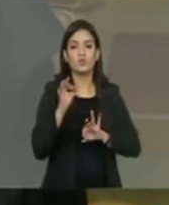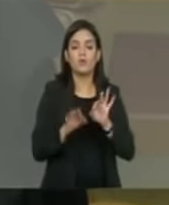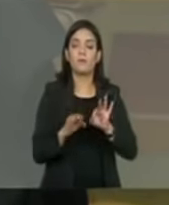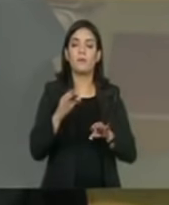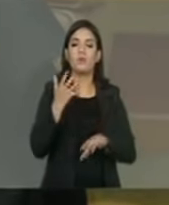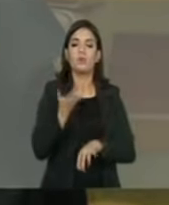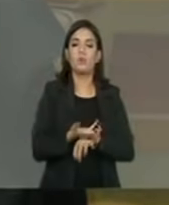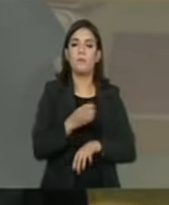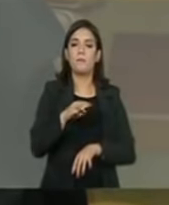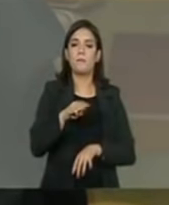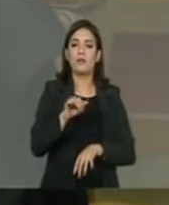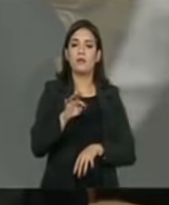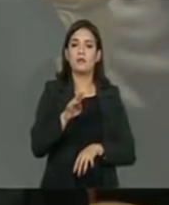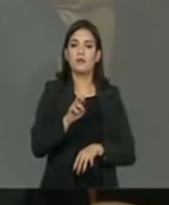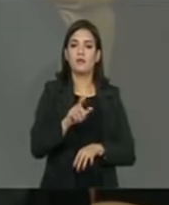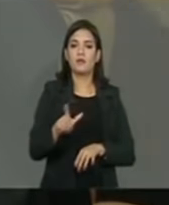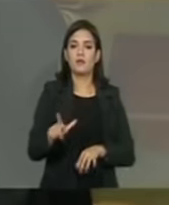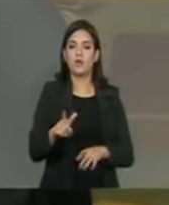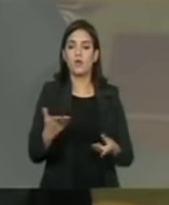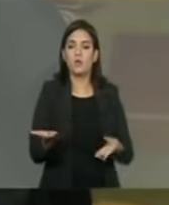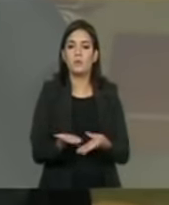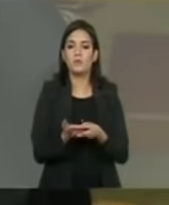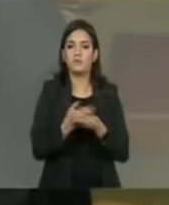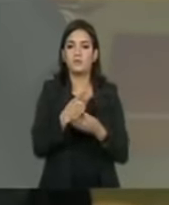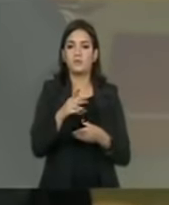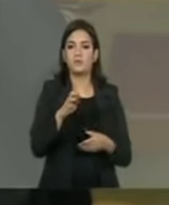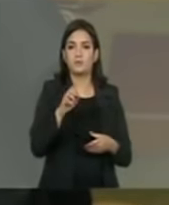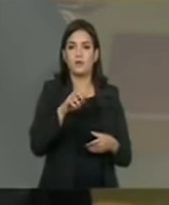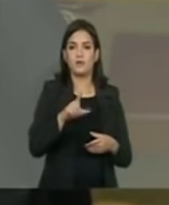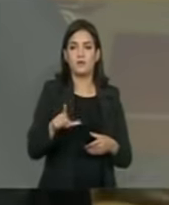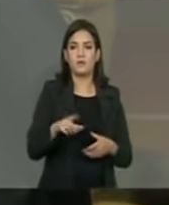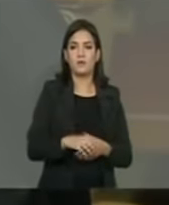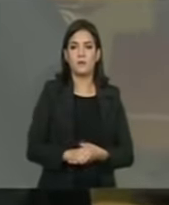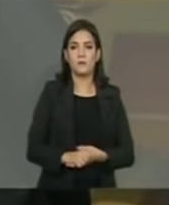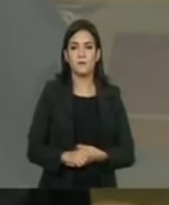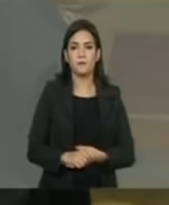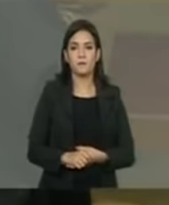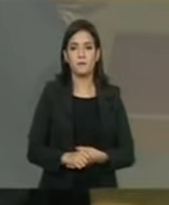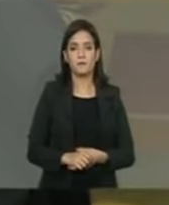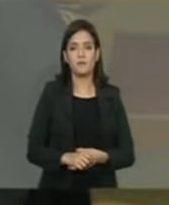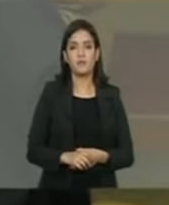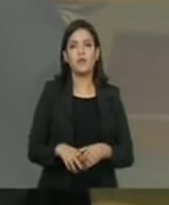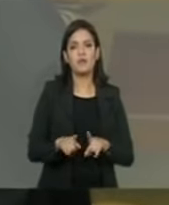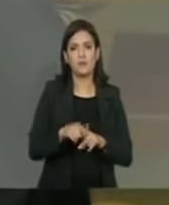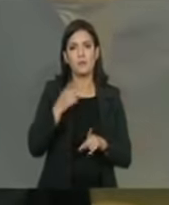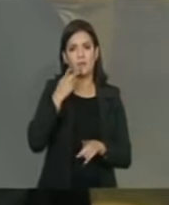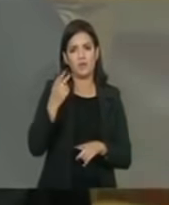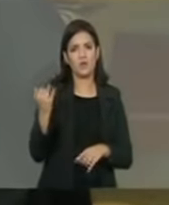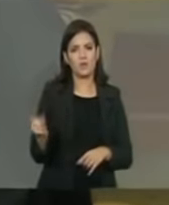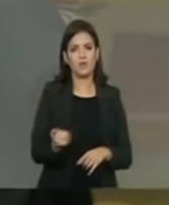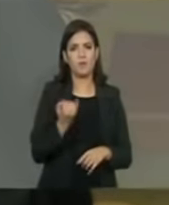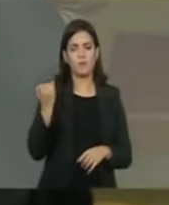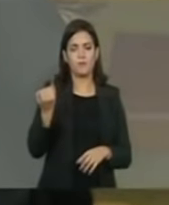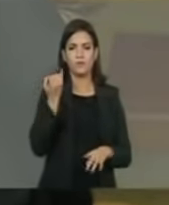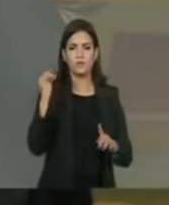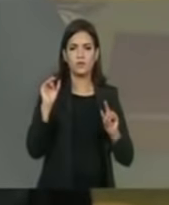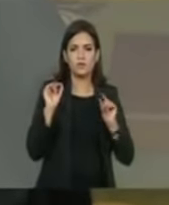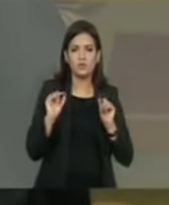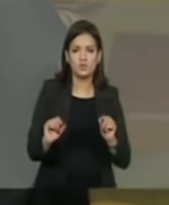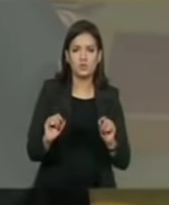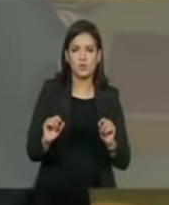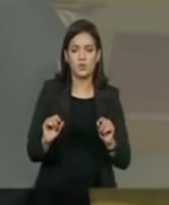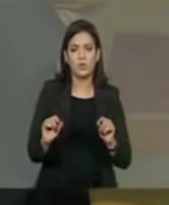notadamente sede processual penal e digo que é relevante é o alto significado que assume a coisa julgada